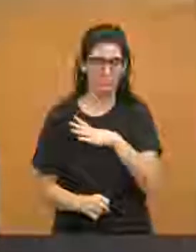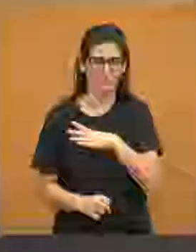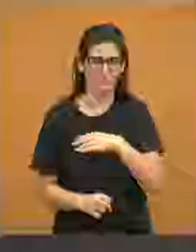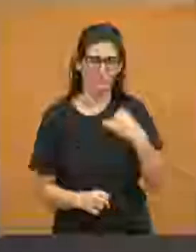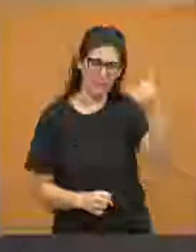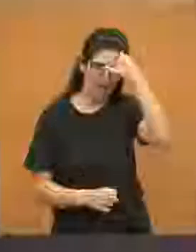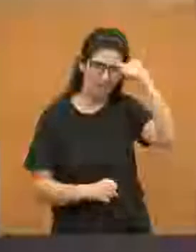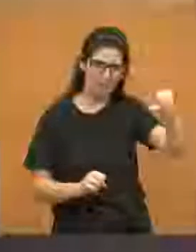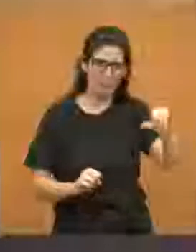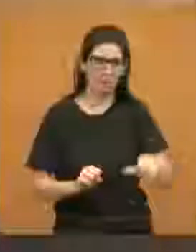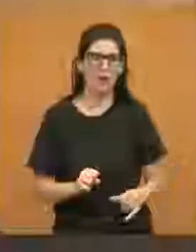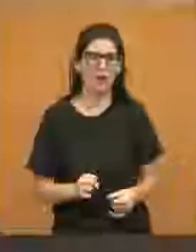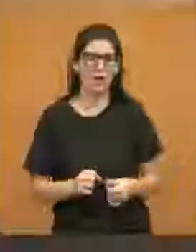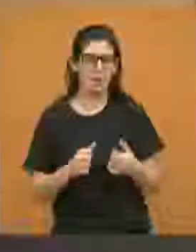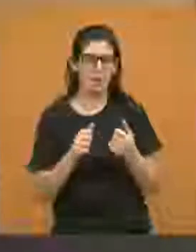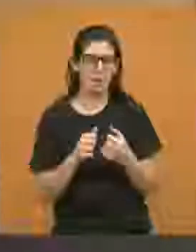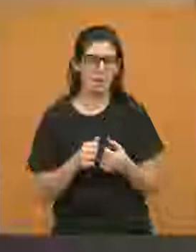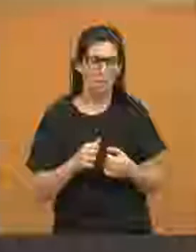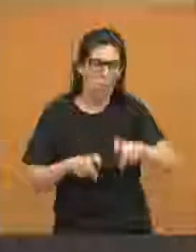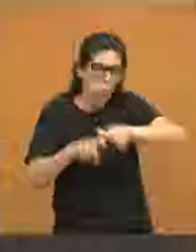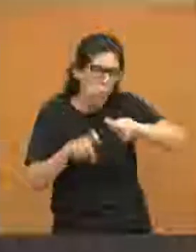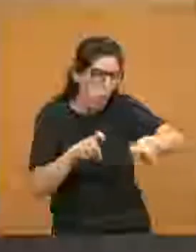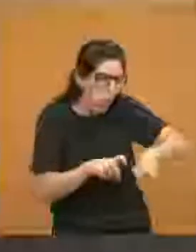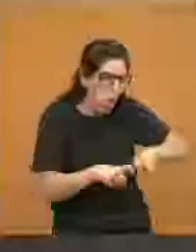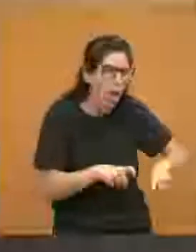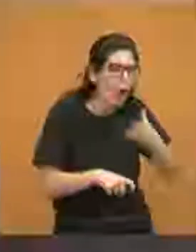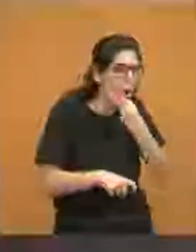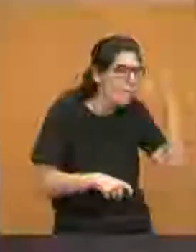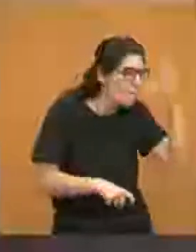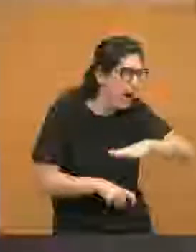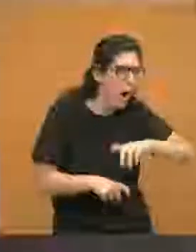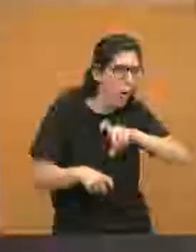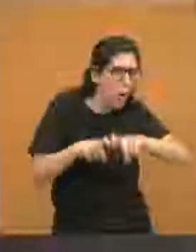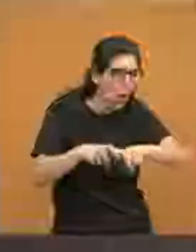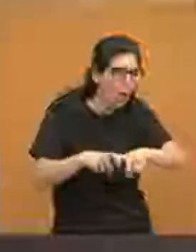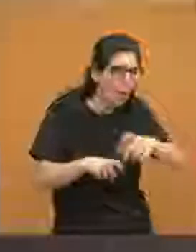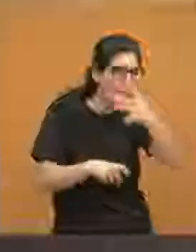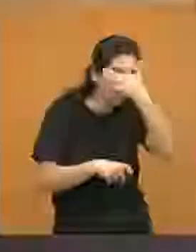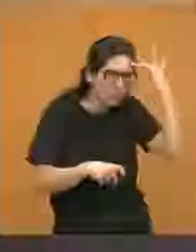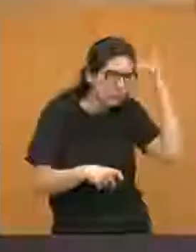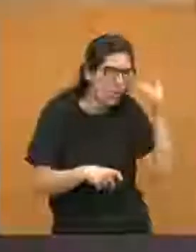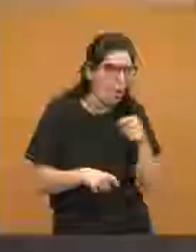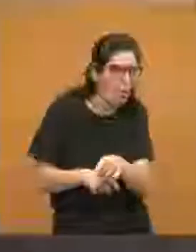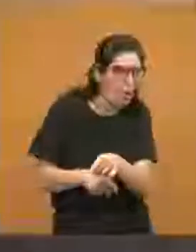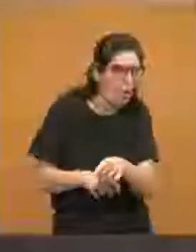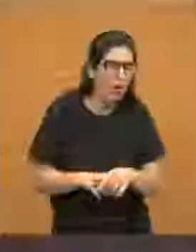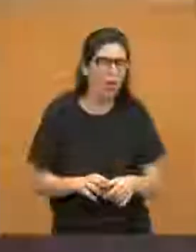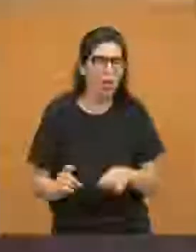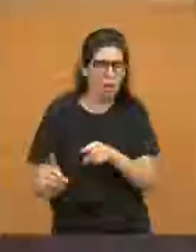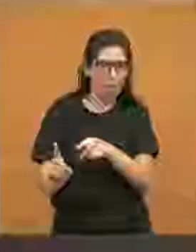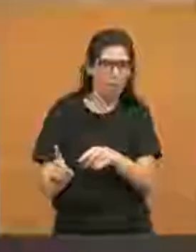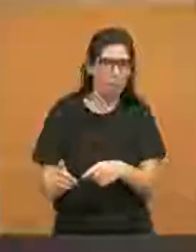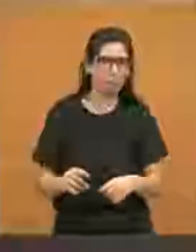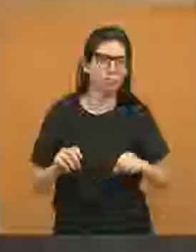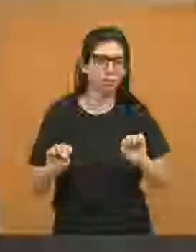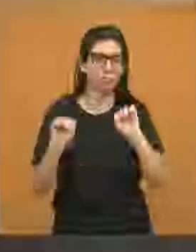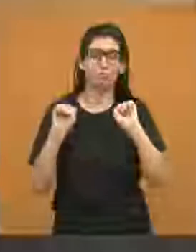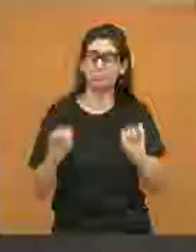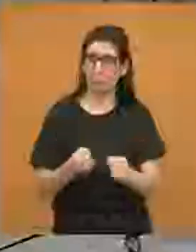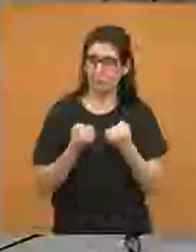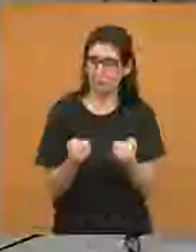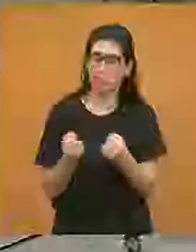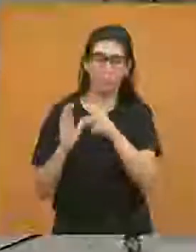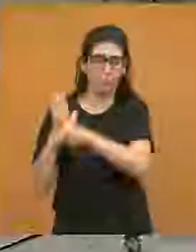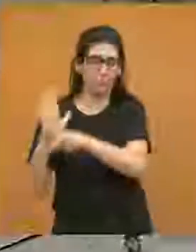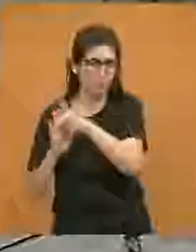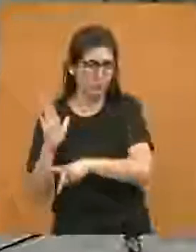à Pedofilia e da outras providências. Autoria, vereador Luiz Flávio. Então, vamos à apresentação e defesa do projeto.